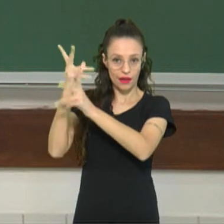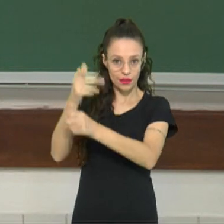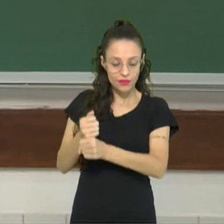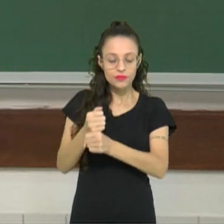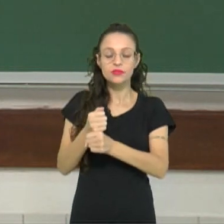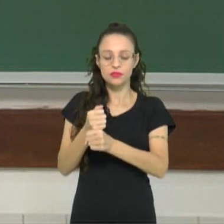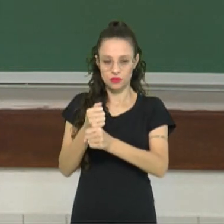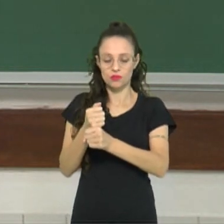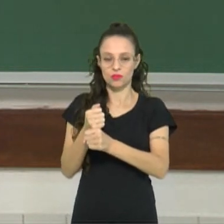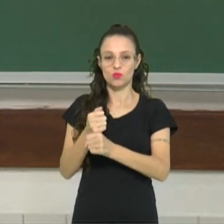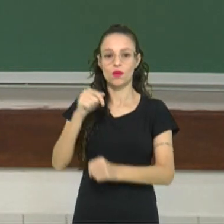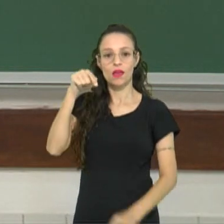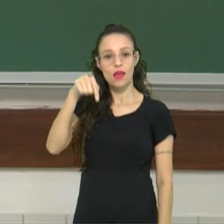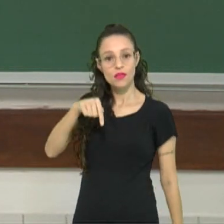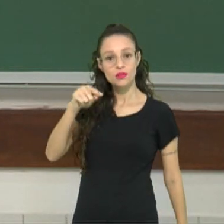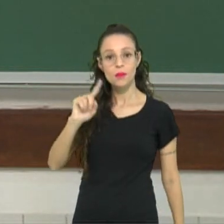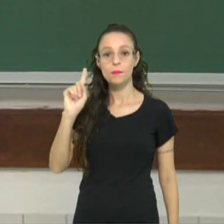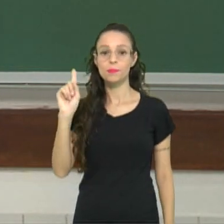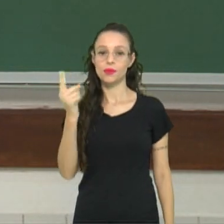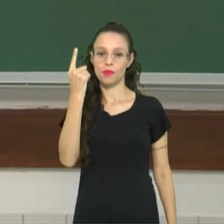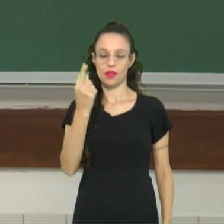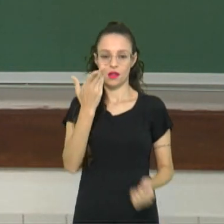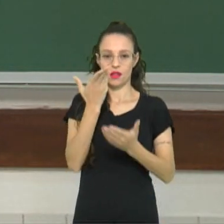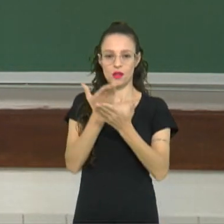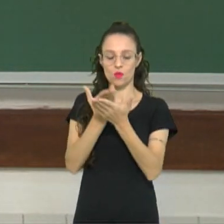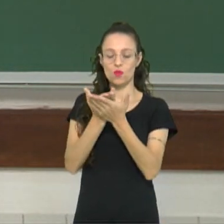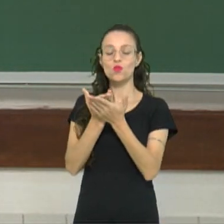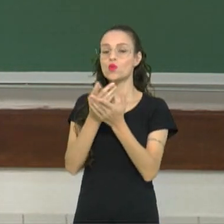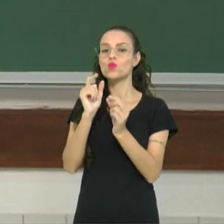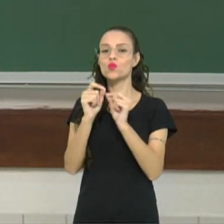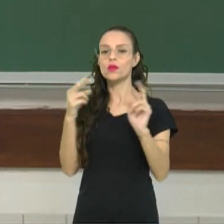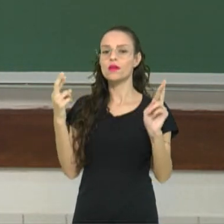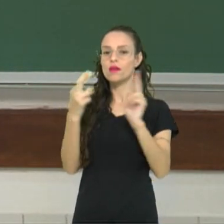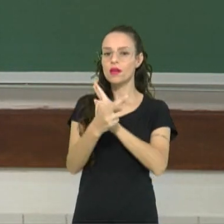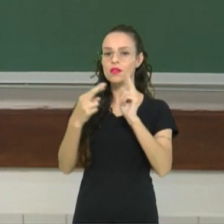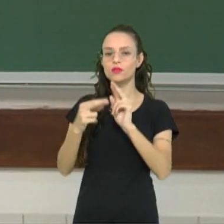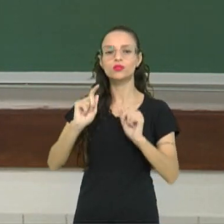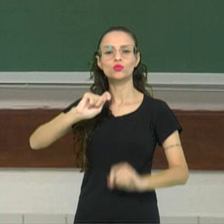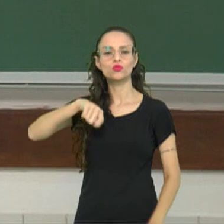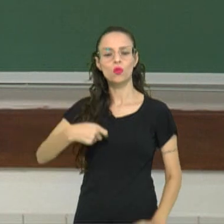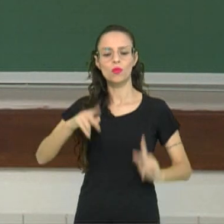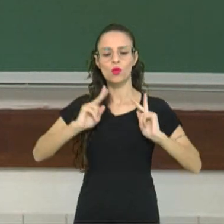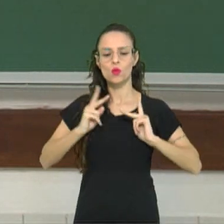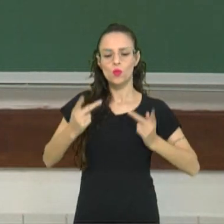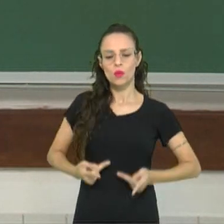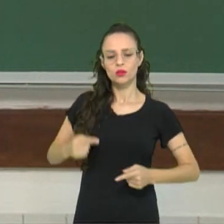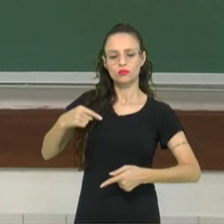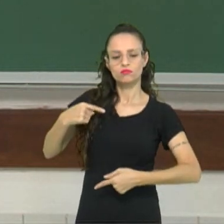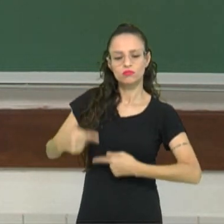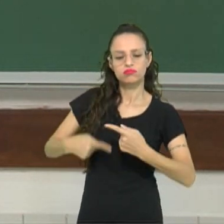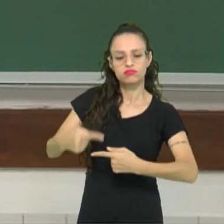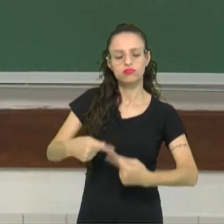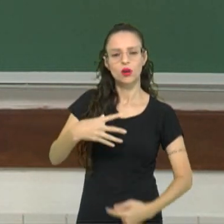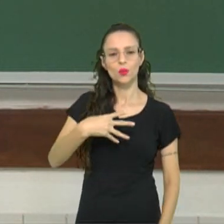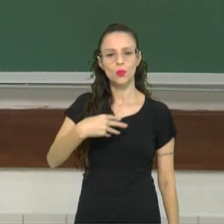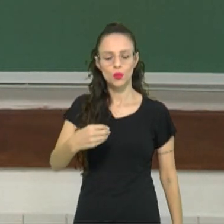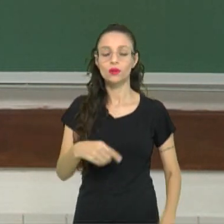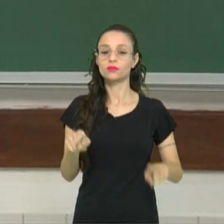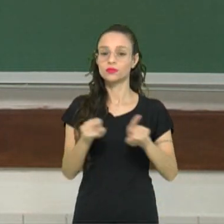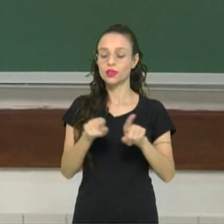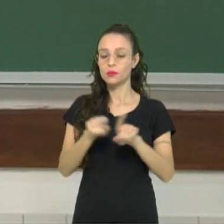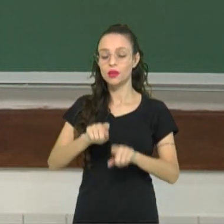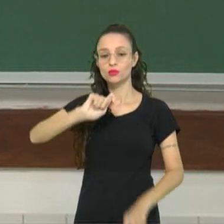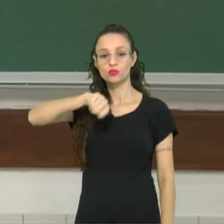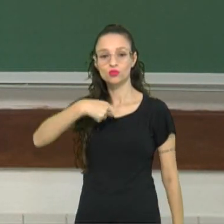Nessa primeira aqui eu coloquei coisas relacionadas ali à reprodução humana, a questão de prevenção à